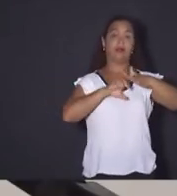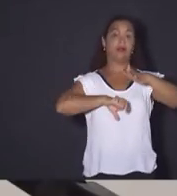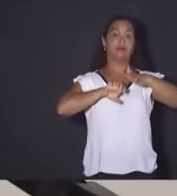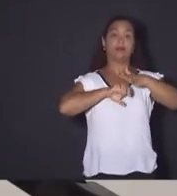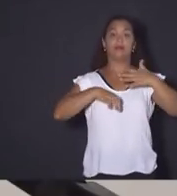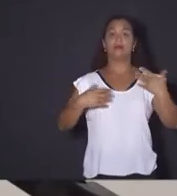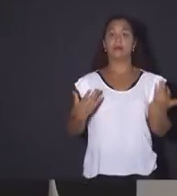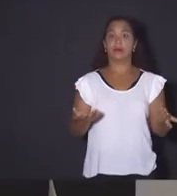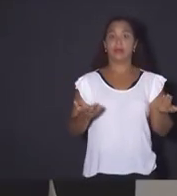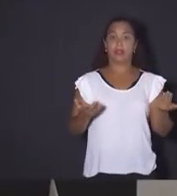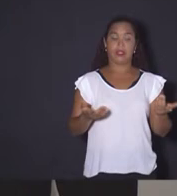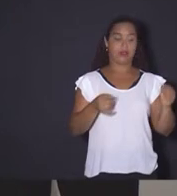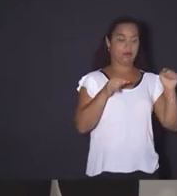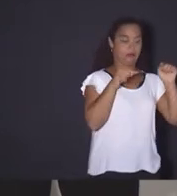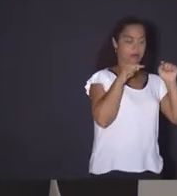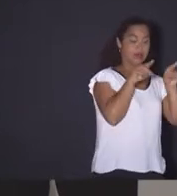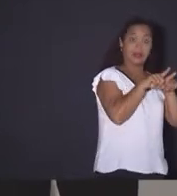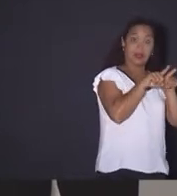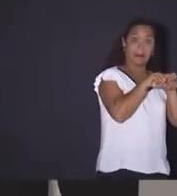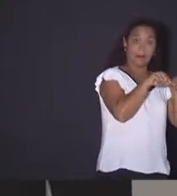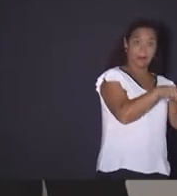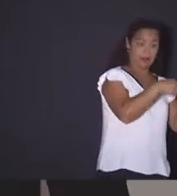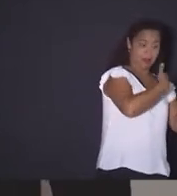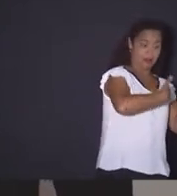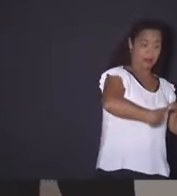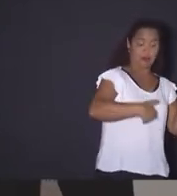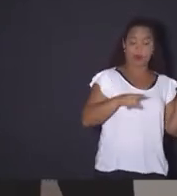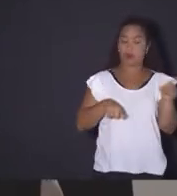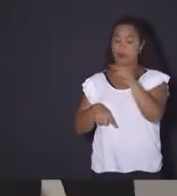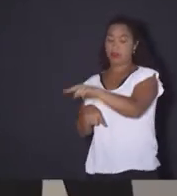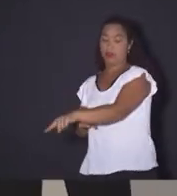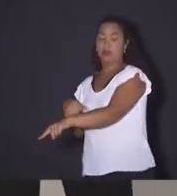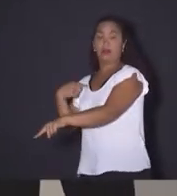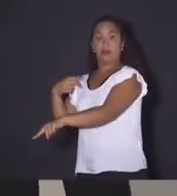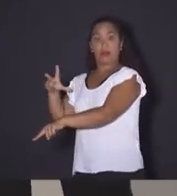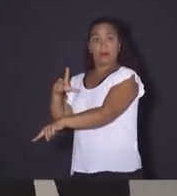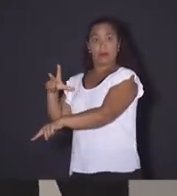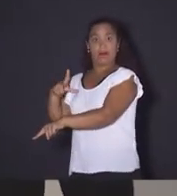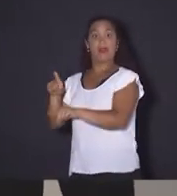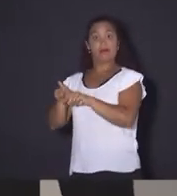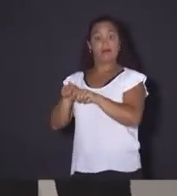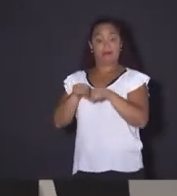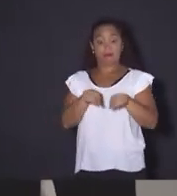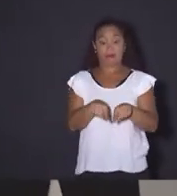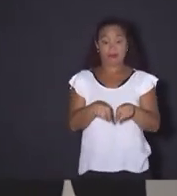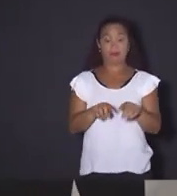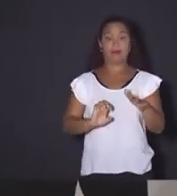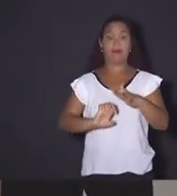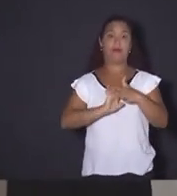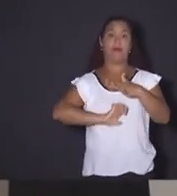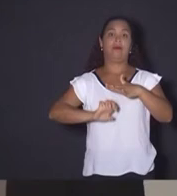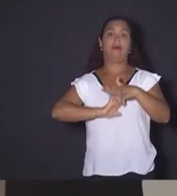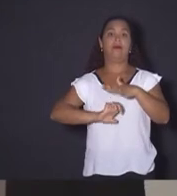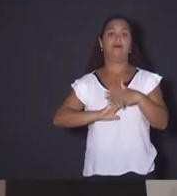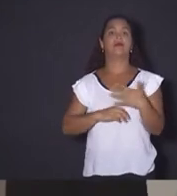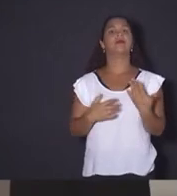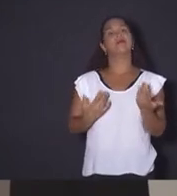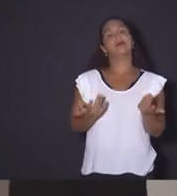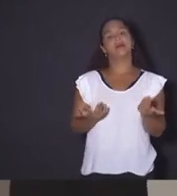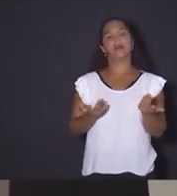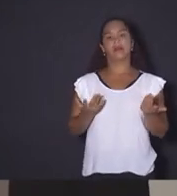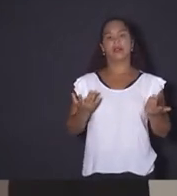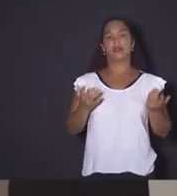mas eu entendo que é sobretudo no fortalecimento da sociedade civil que nós podemos sim estabelecer uma